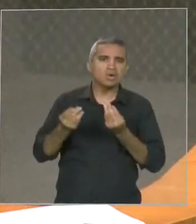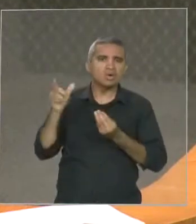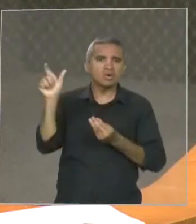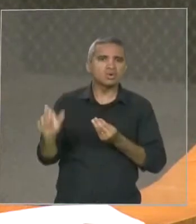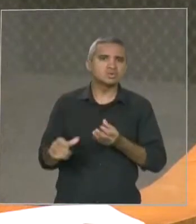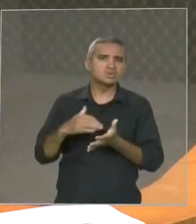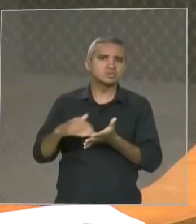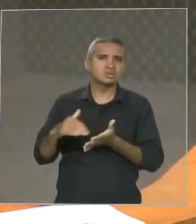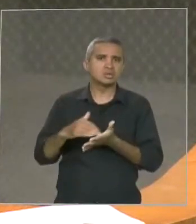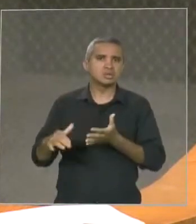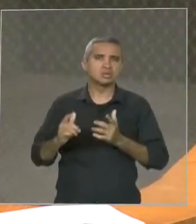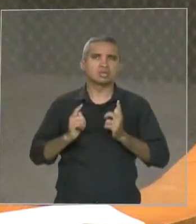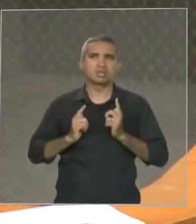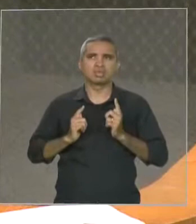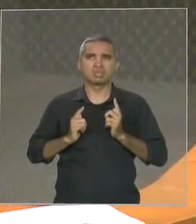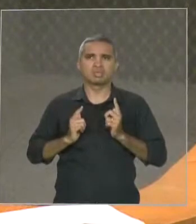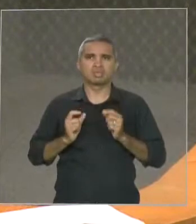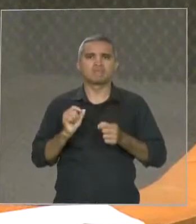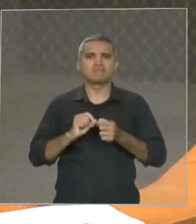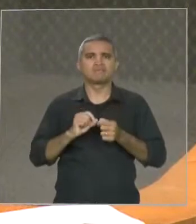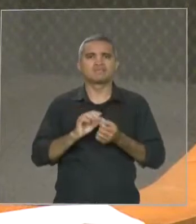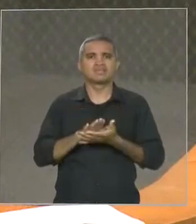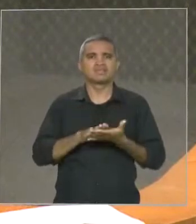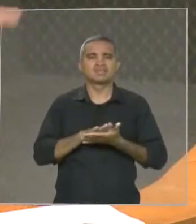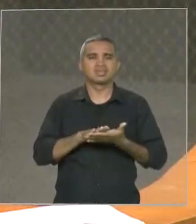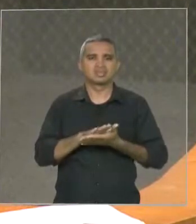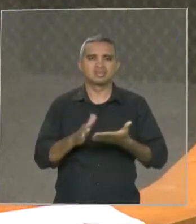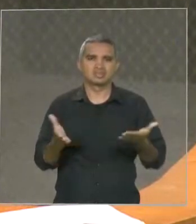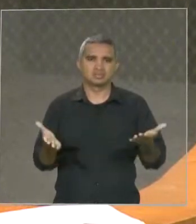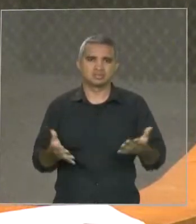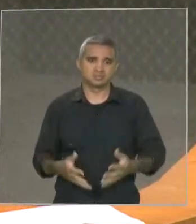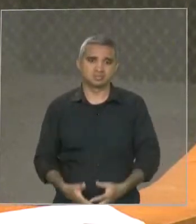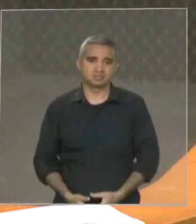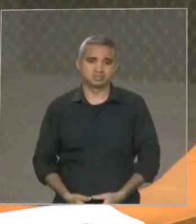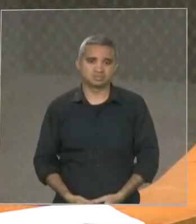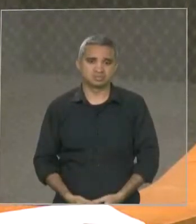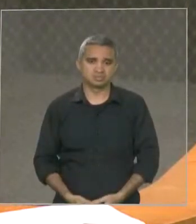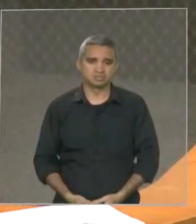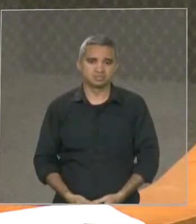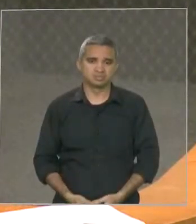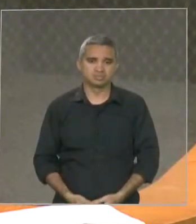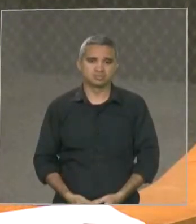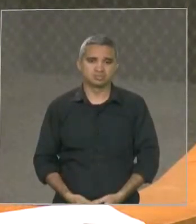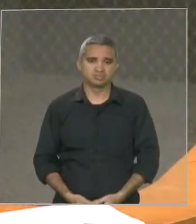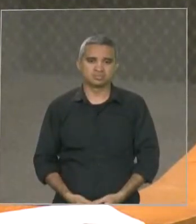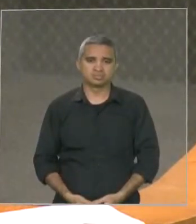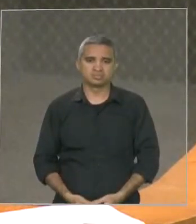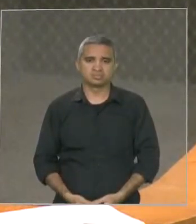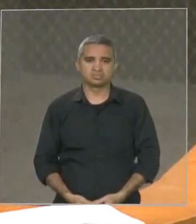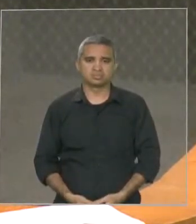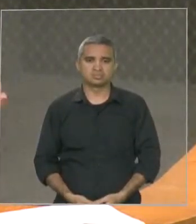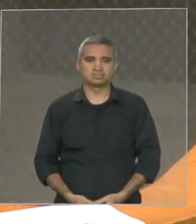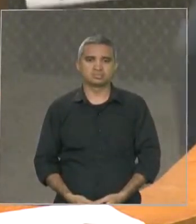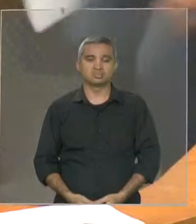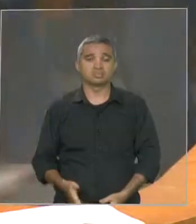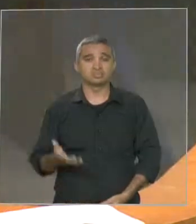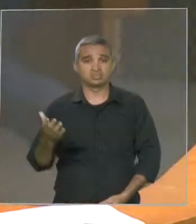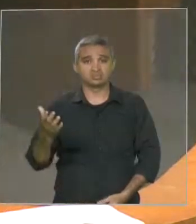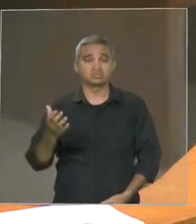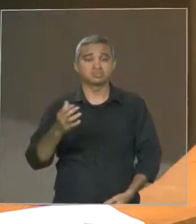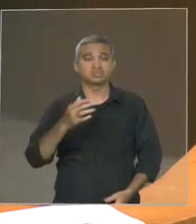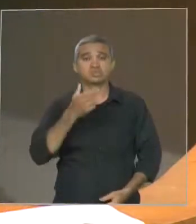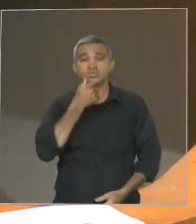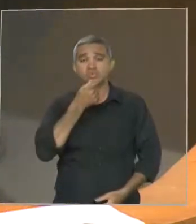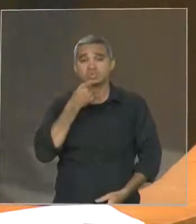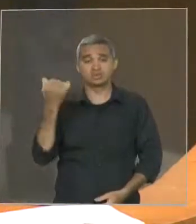do Corda me disse que já havia mandado, inclusive, para esta casa, presidente Humberto, eu até vou pedir, requerer as informações que ele